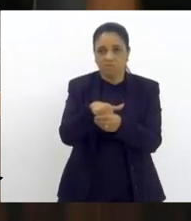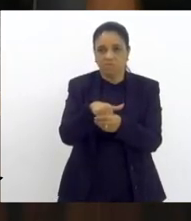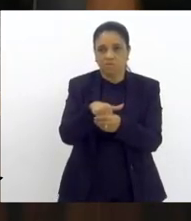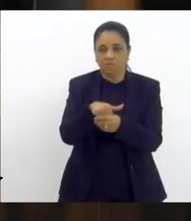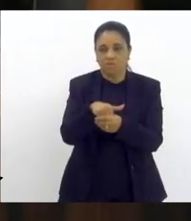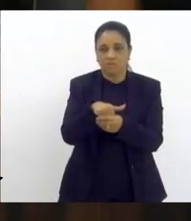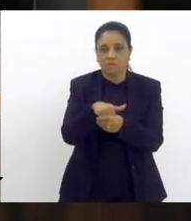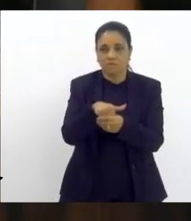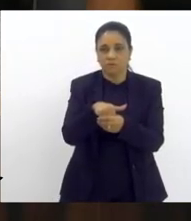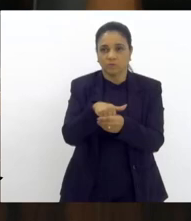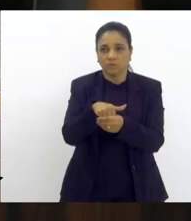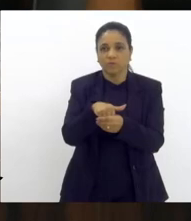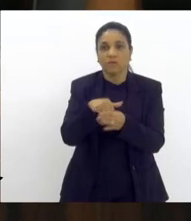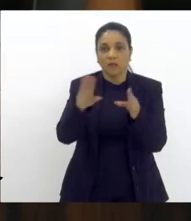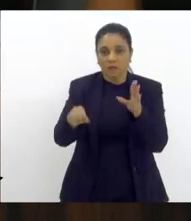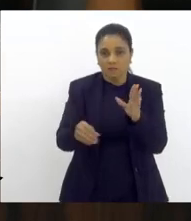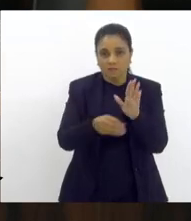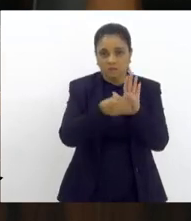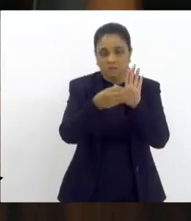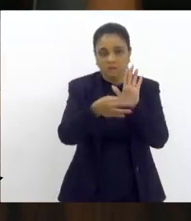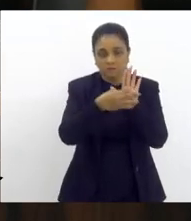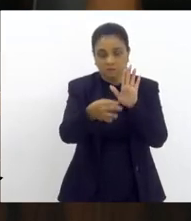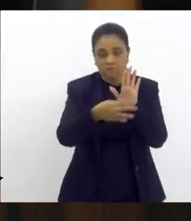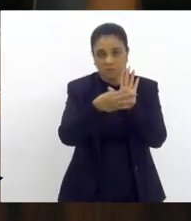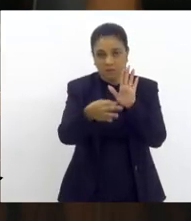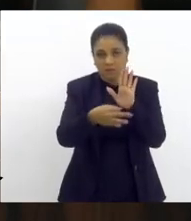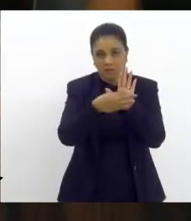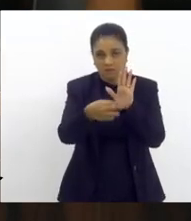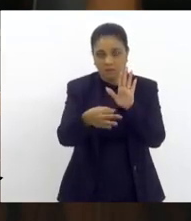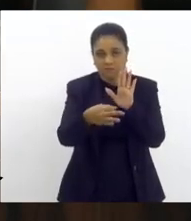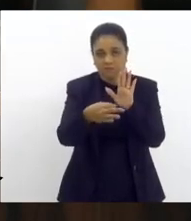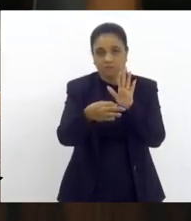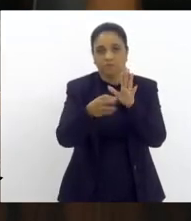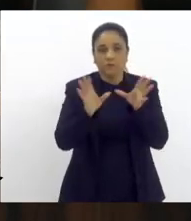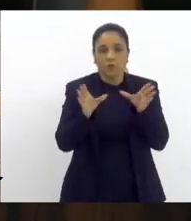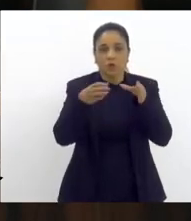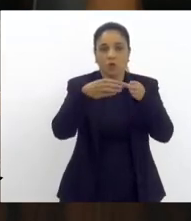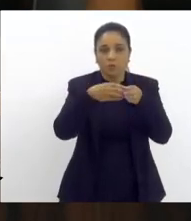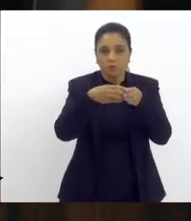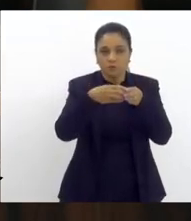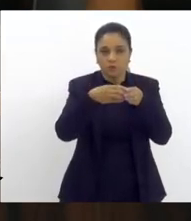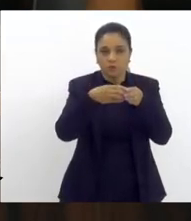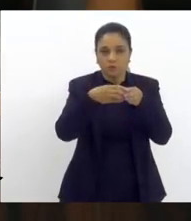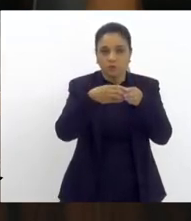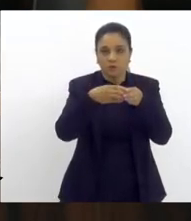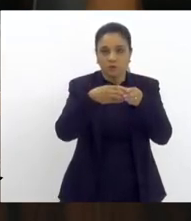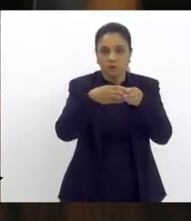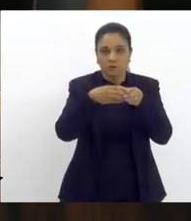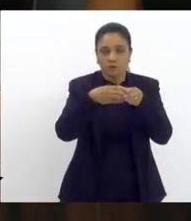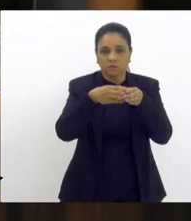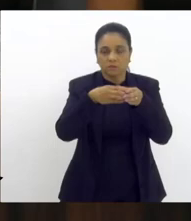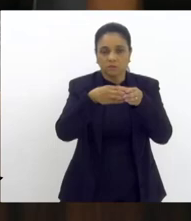em votação às emendas as comissão de legislativas